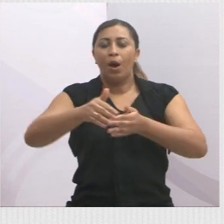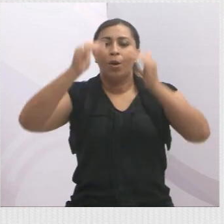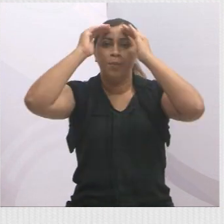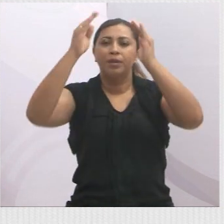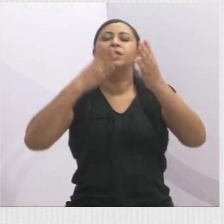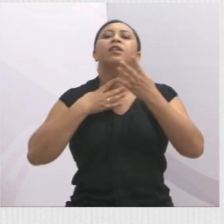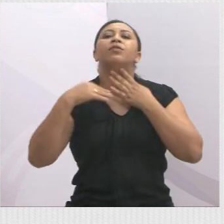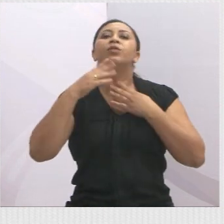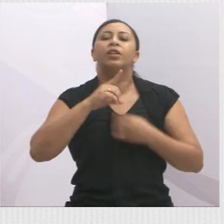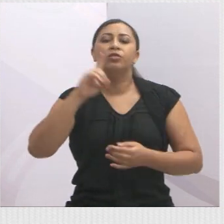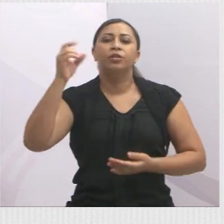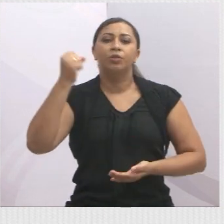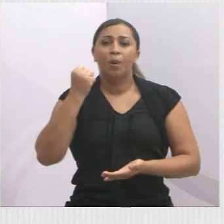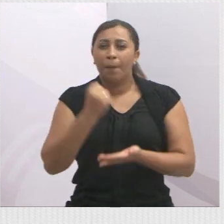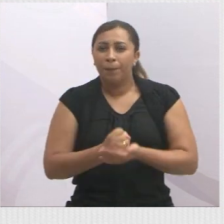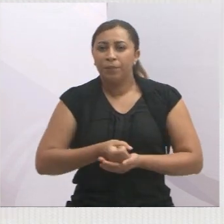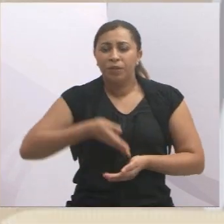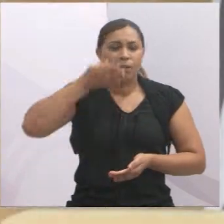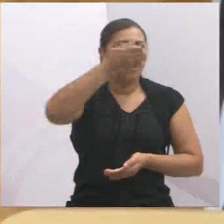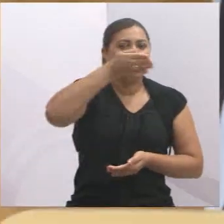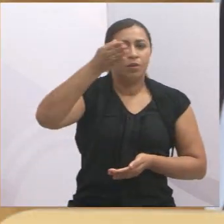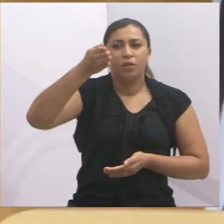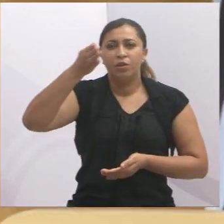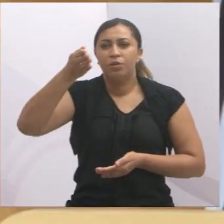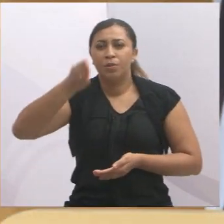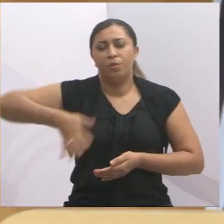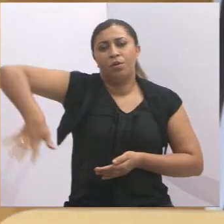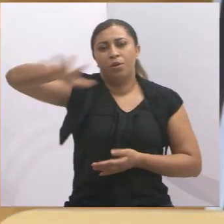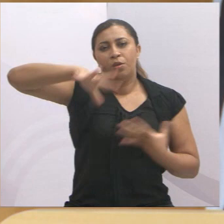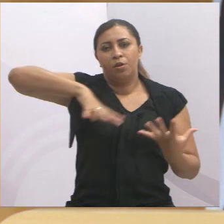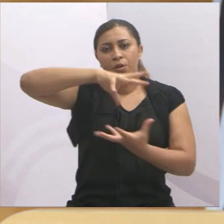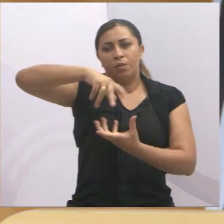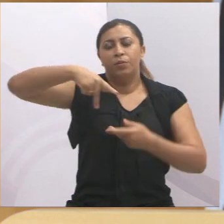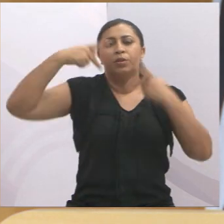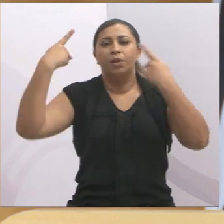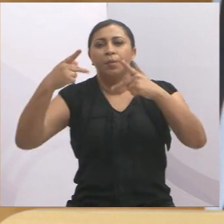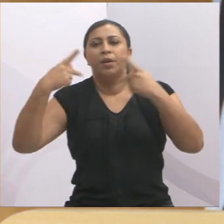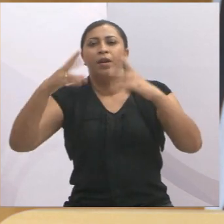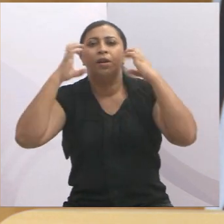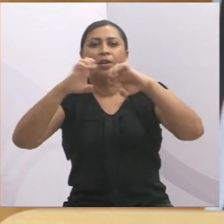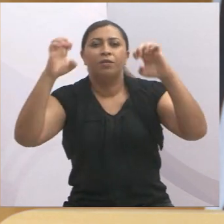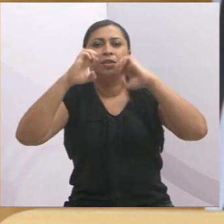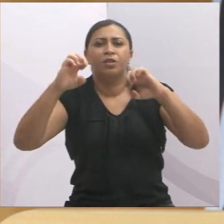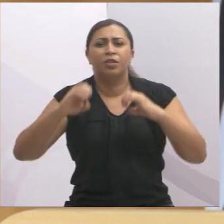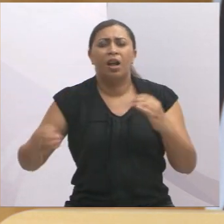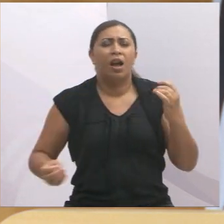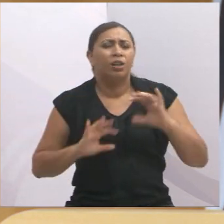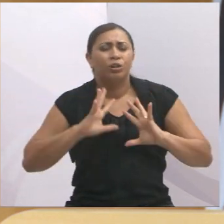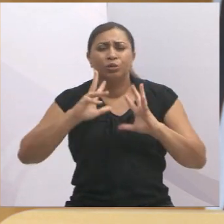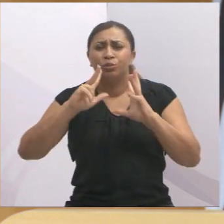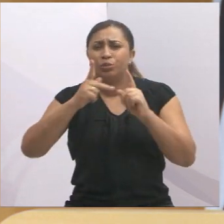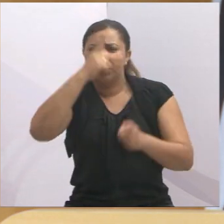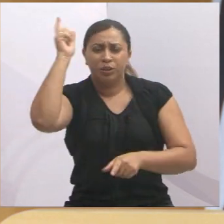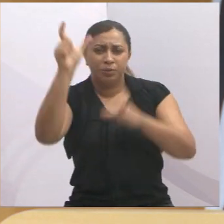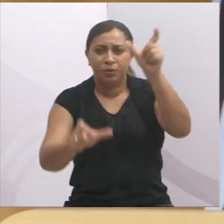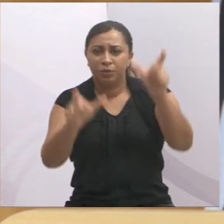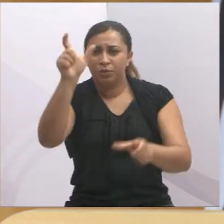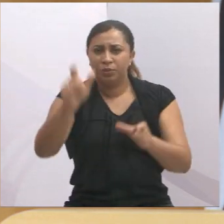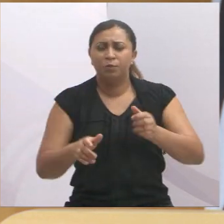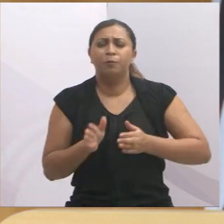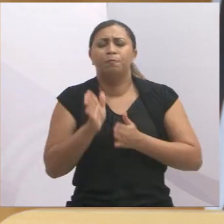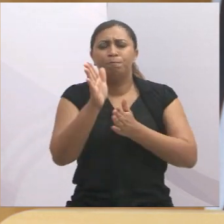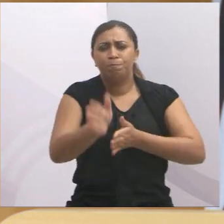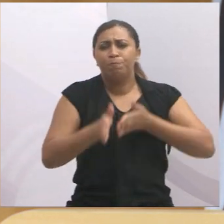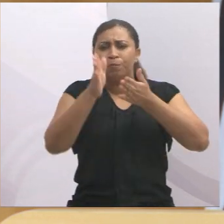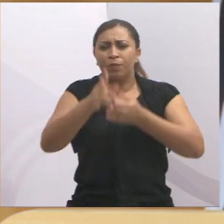Jesus que diz: ide por todo o mundo e pregai o Evangelho a toda criatura. E caminha sem esmorecer,